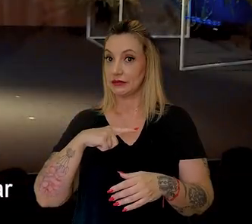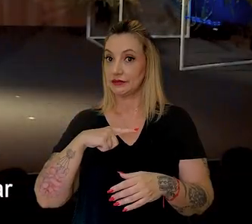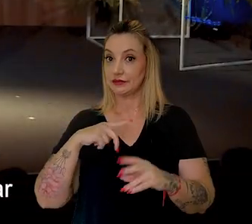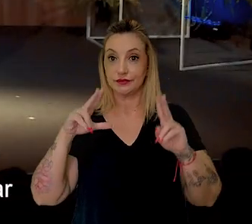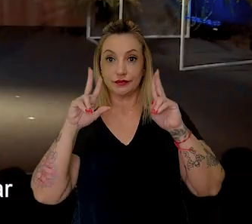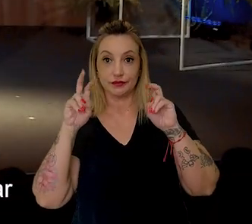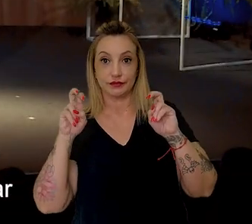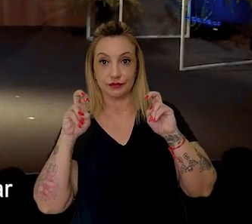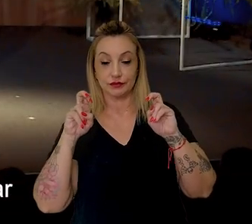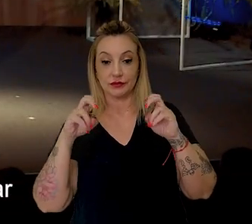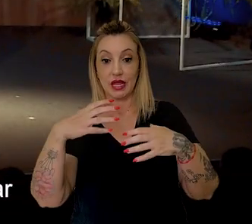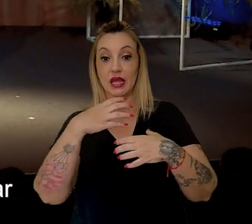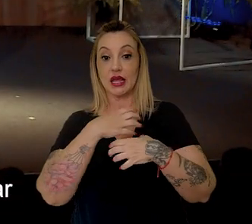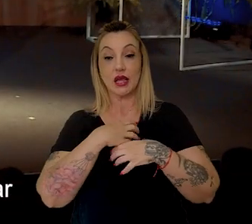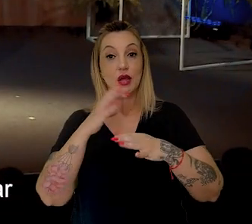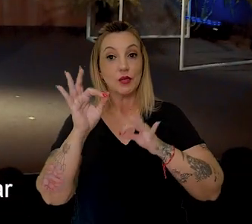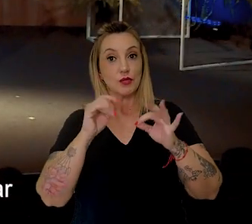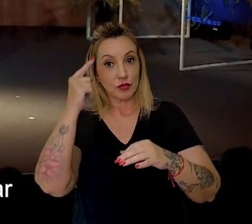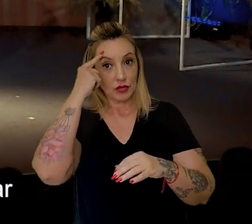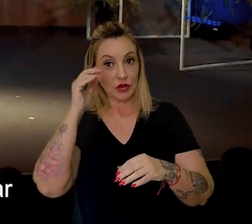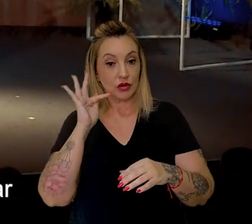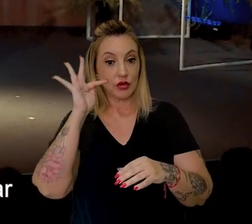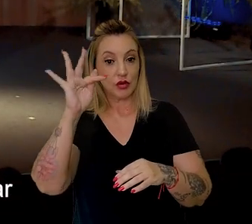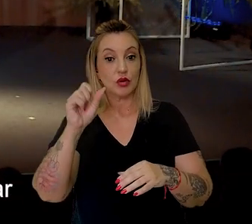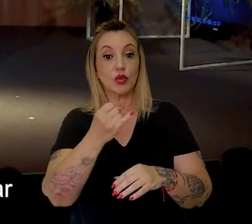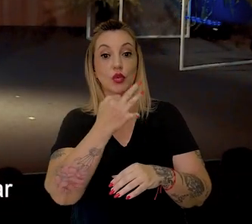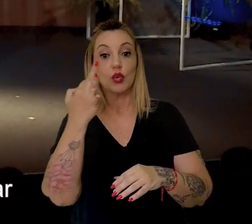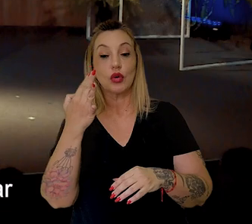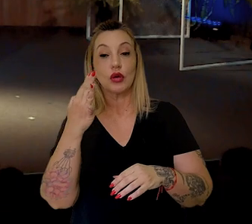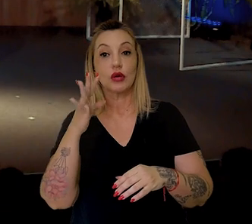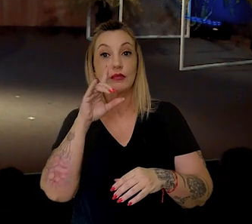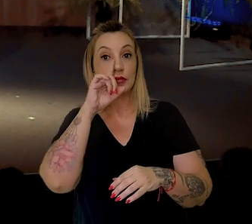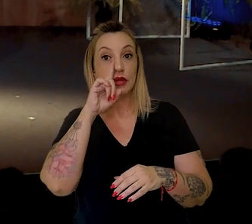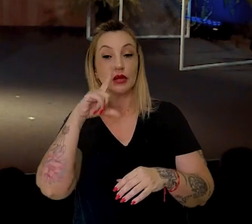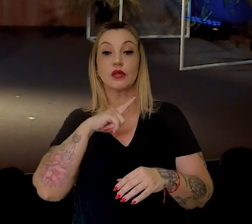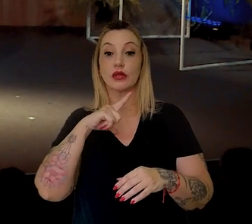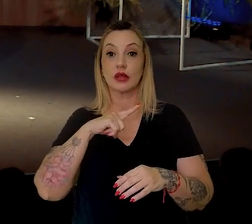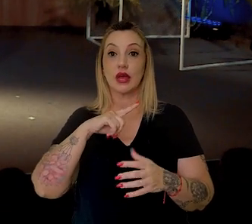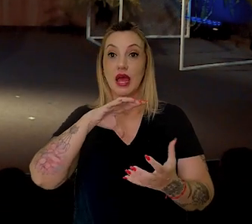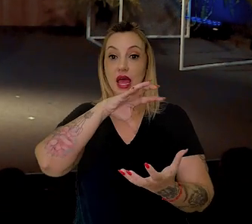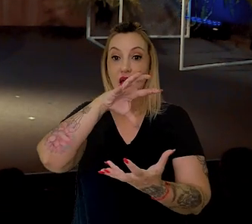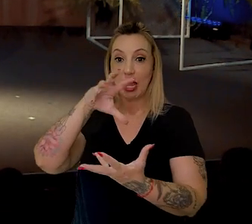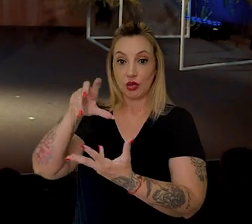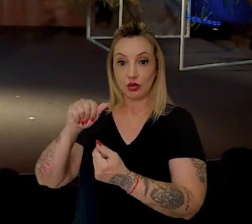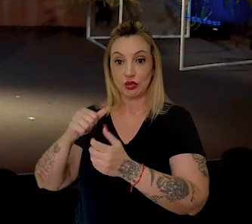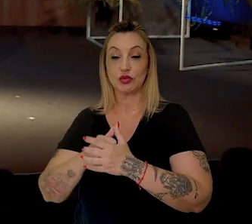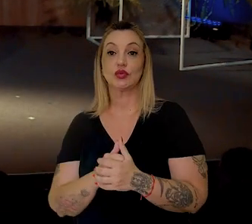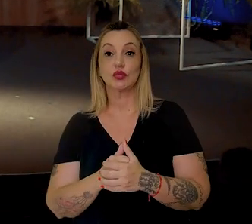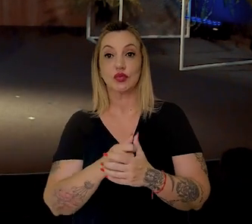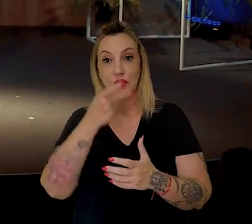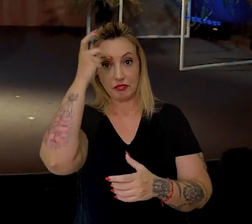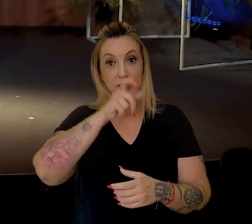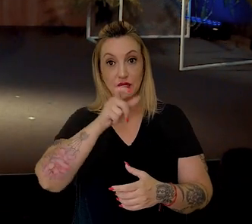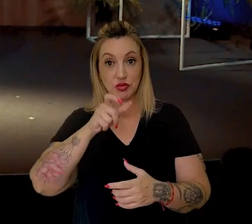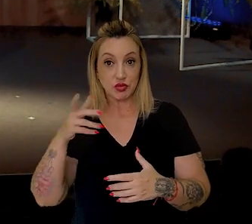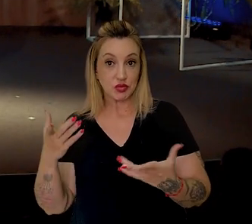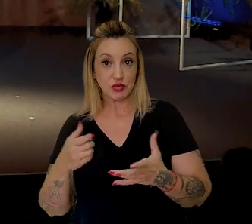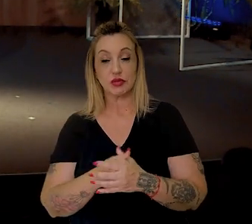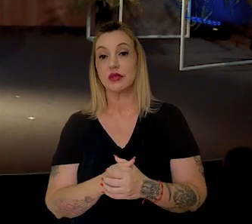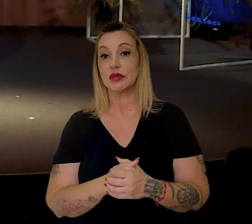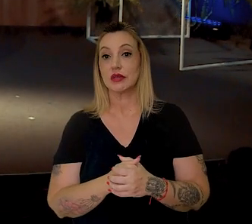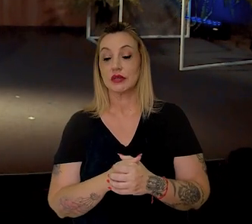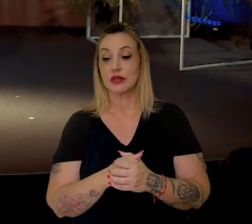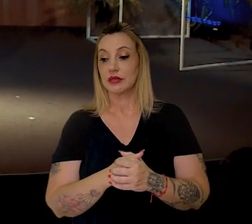cima dos impactos projetados e o quanto que aquilo poderia afetar os ecossistemas as pessoas né